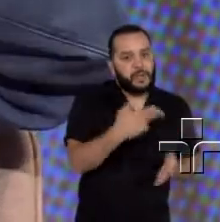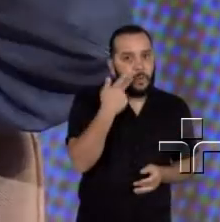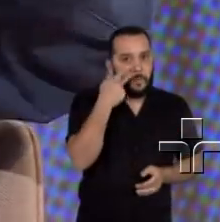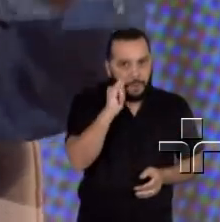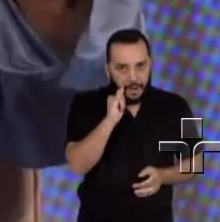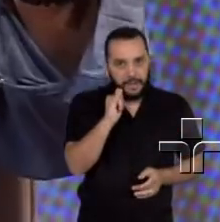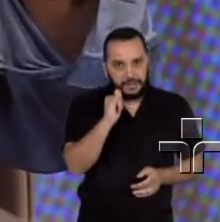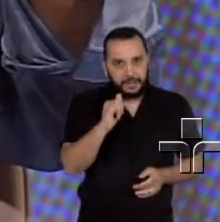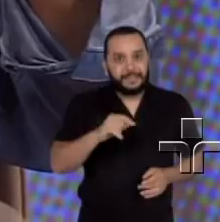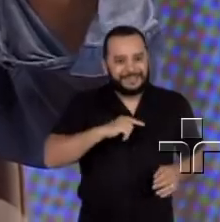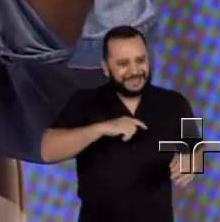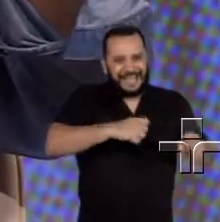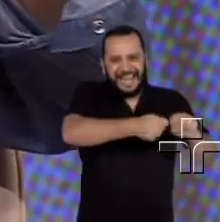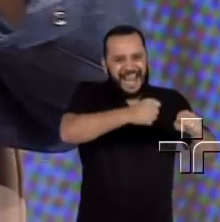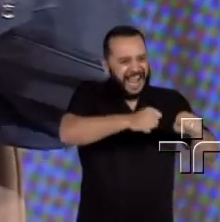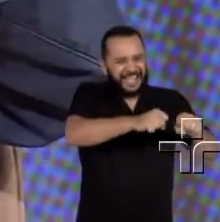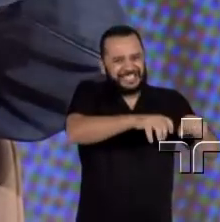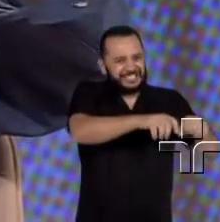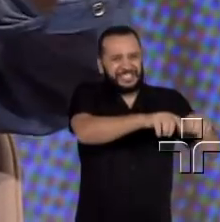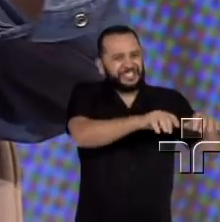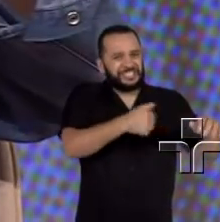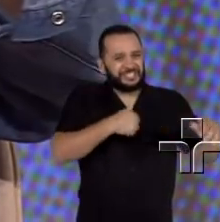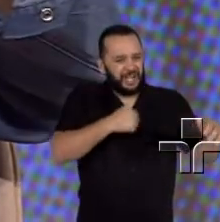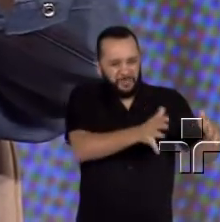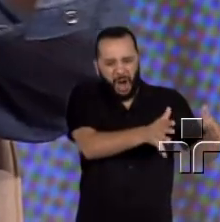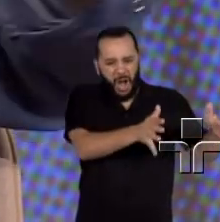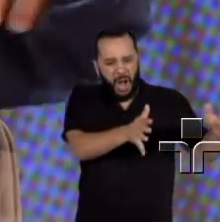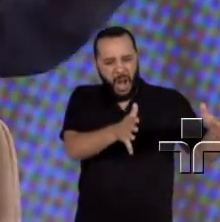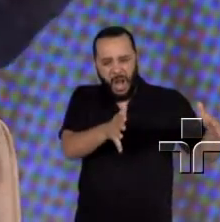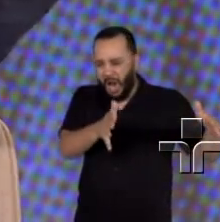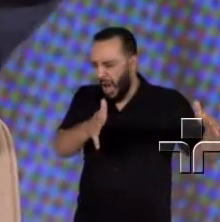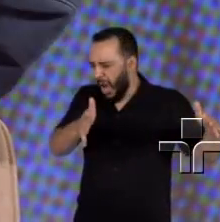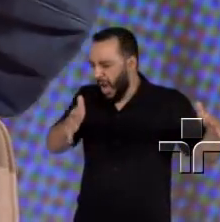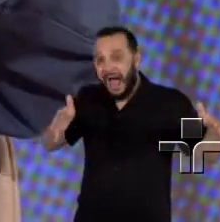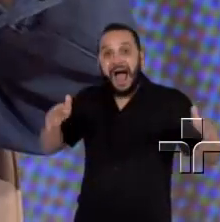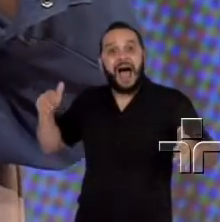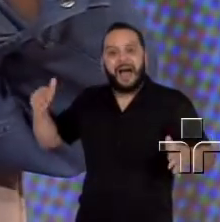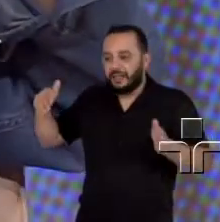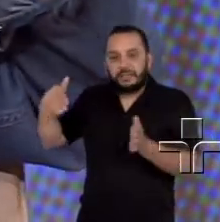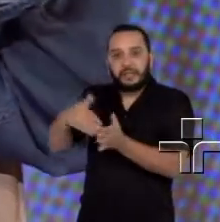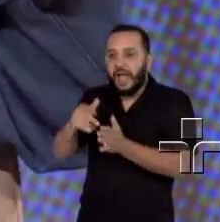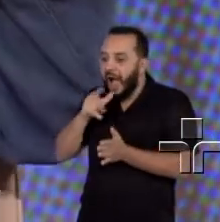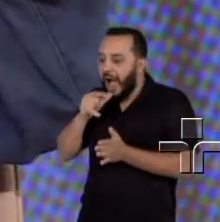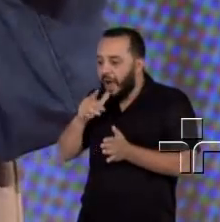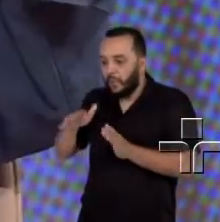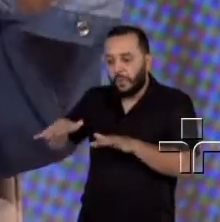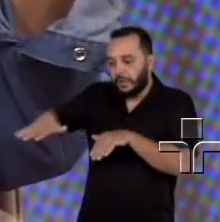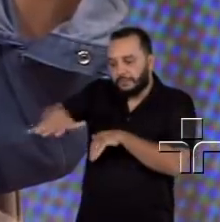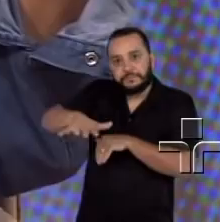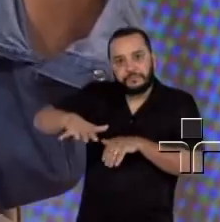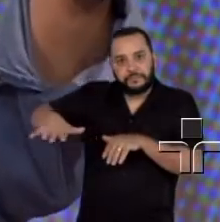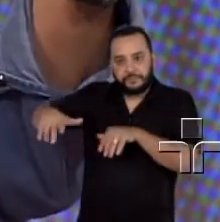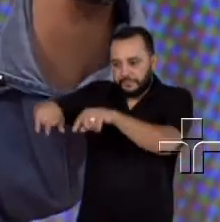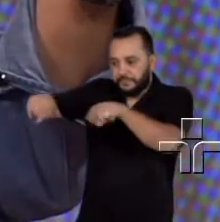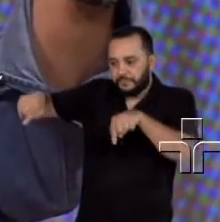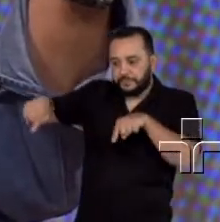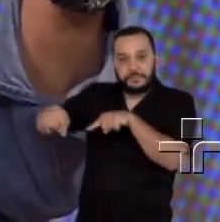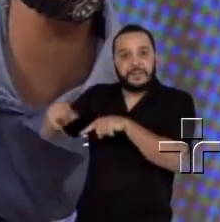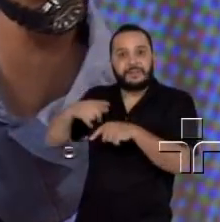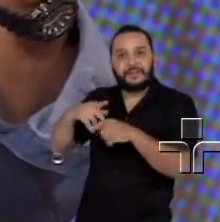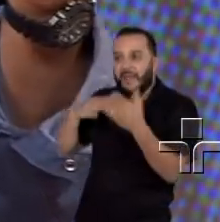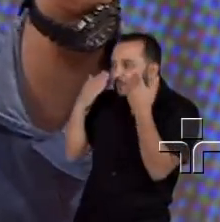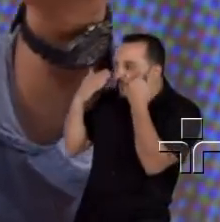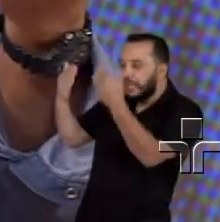ela vai até a água de Furnas, né? Aquilo tudo é recortado. E é de frente para Boa Esperança,